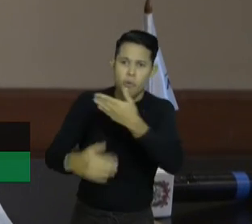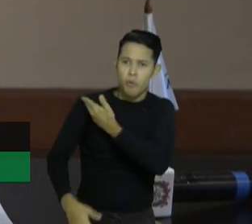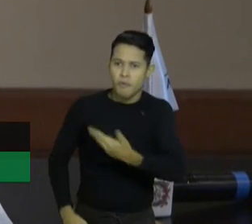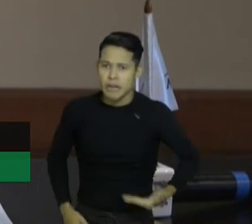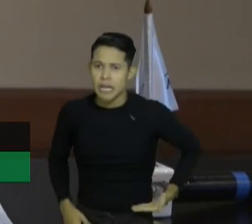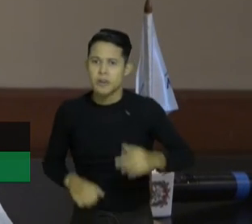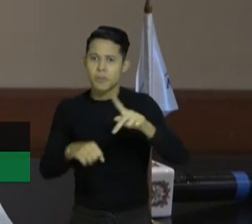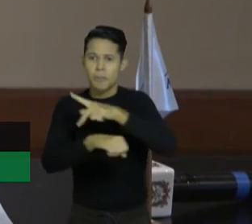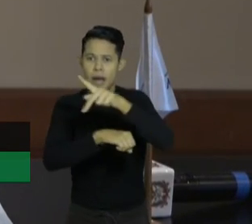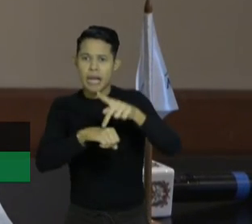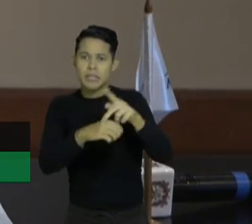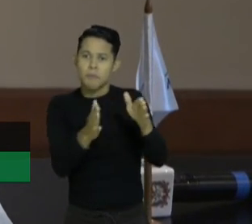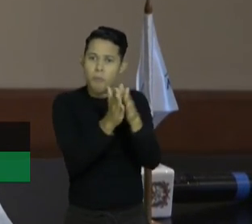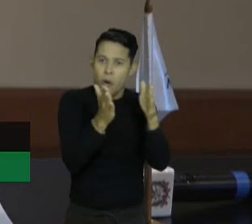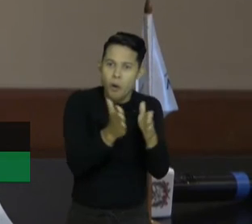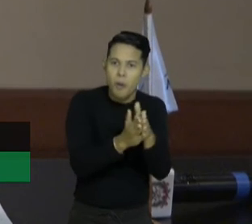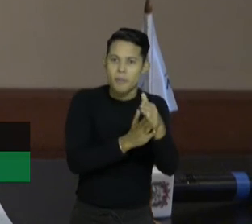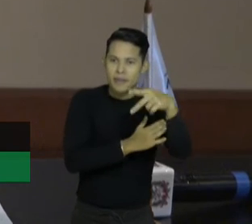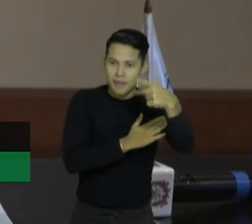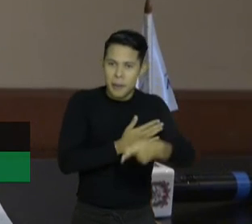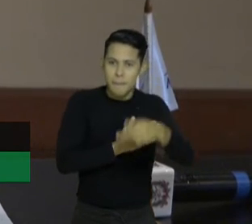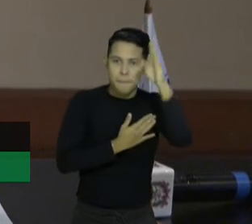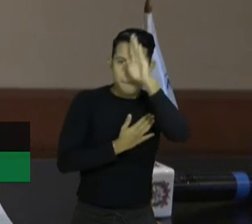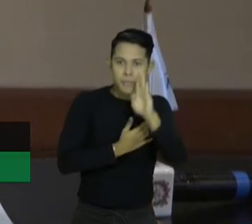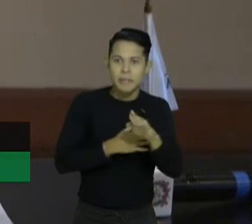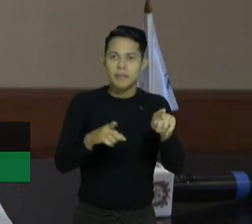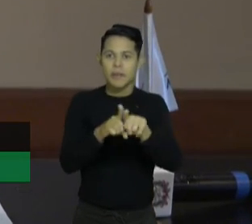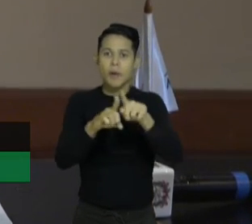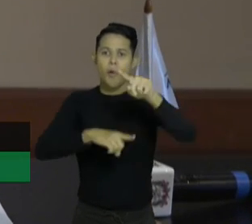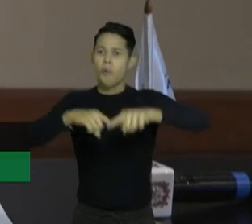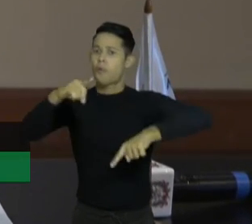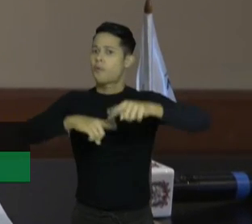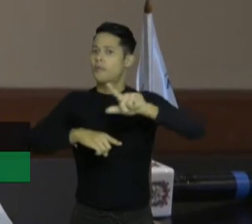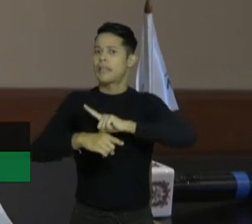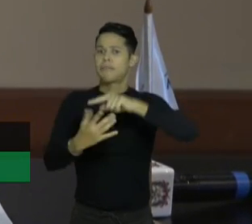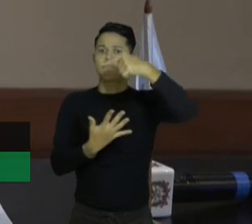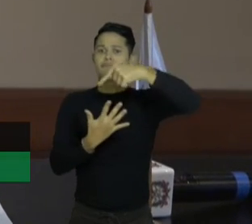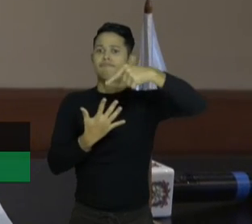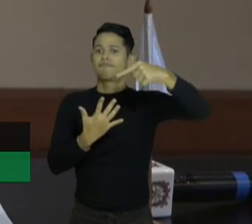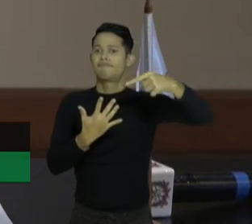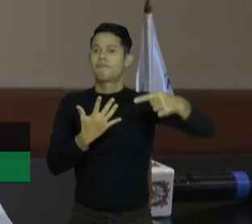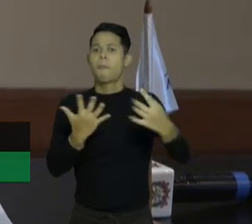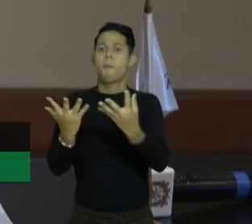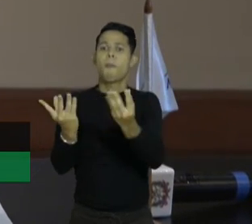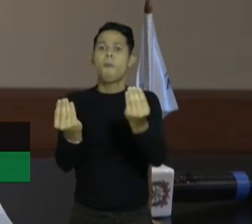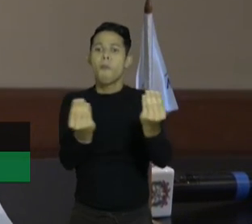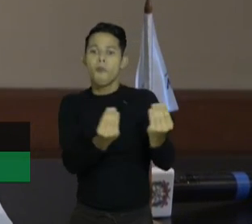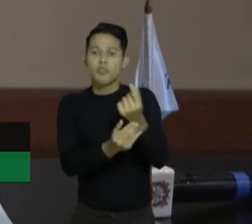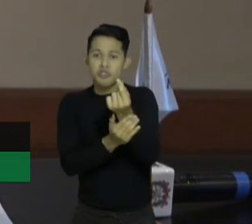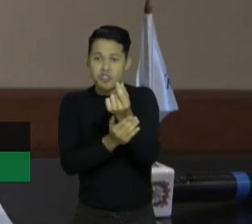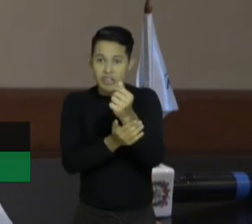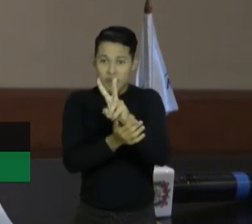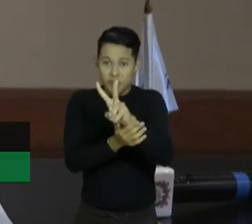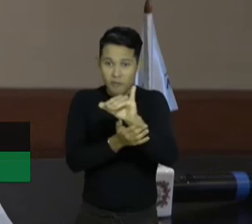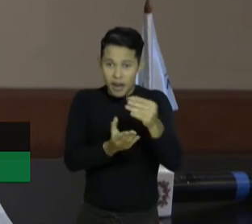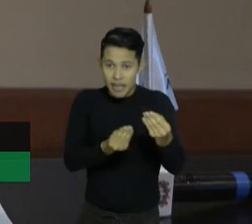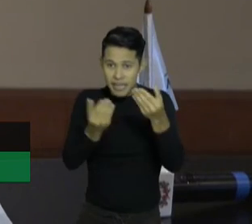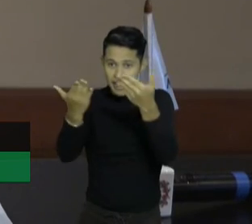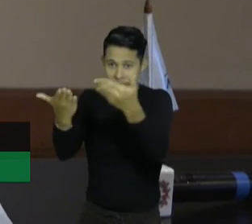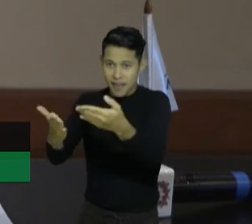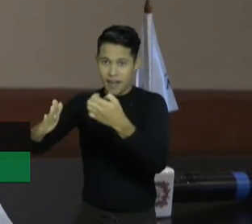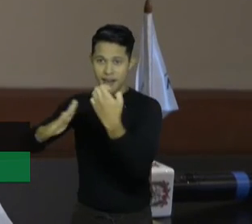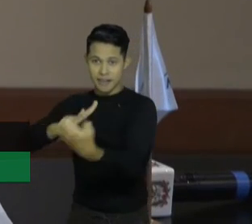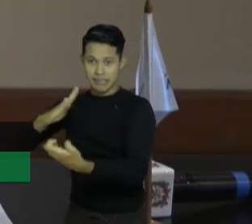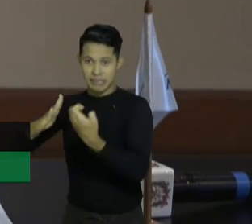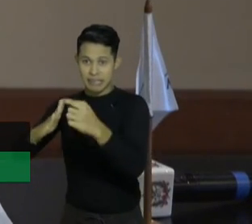classe média classe média baixa os recursos são finitos você vai dar dinheiro para empresar montar uma Megra